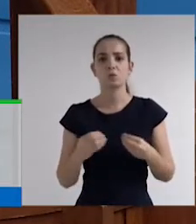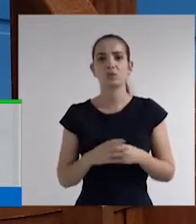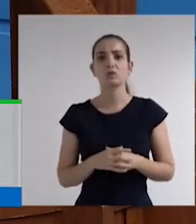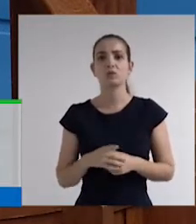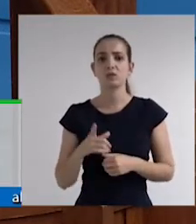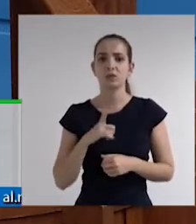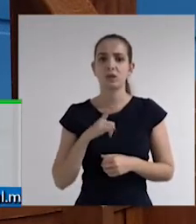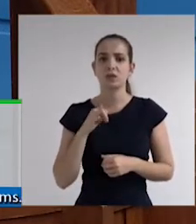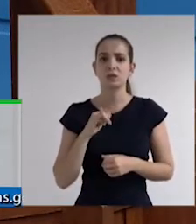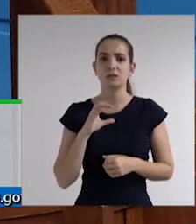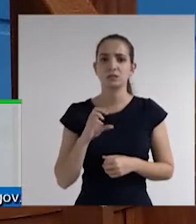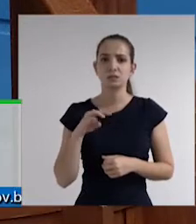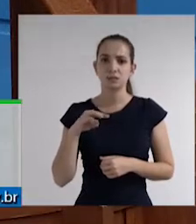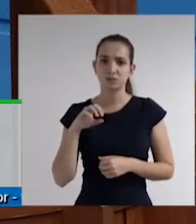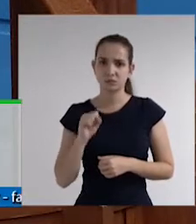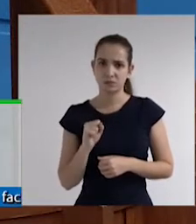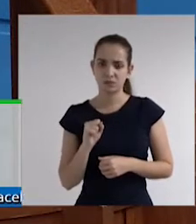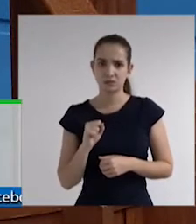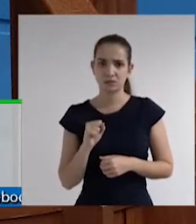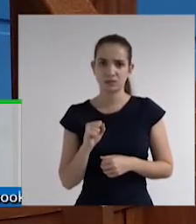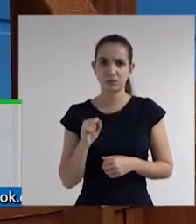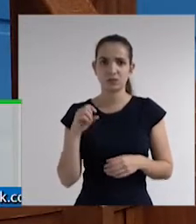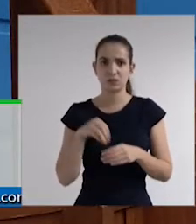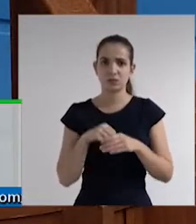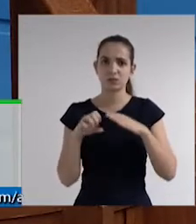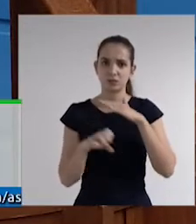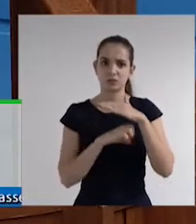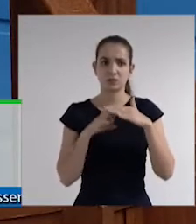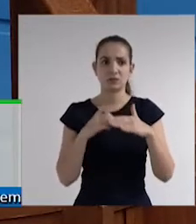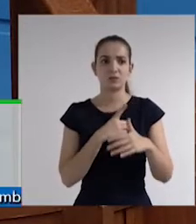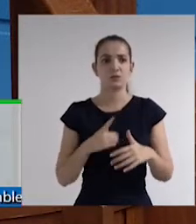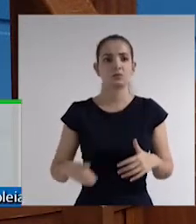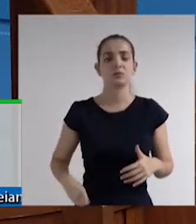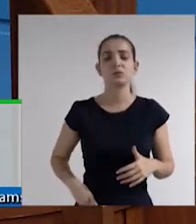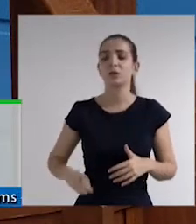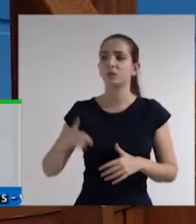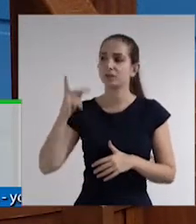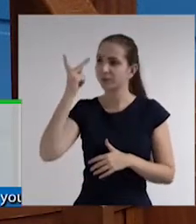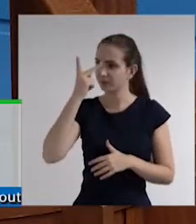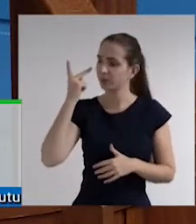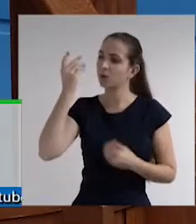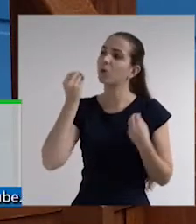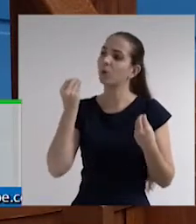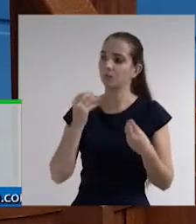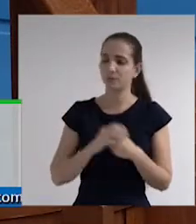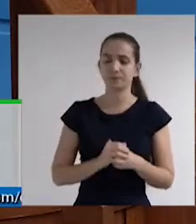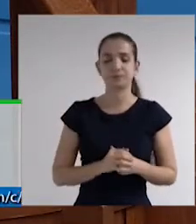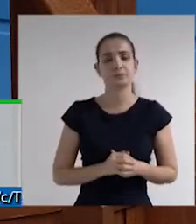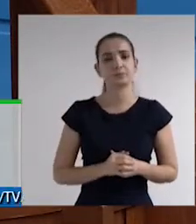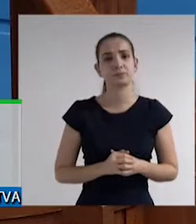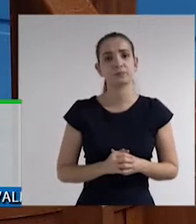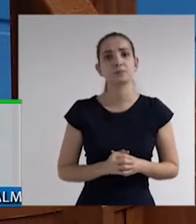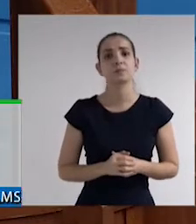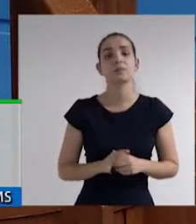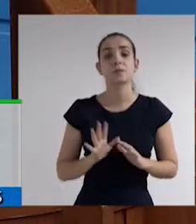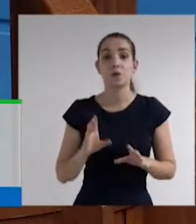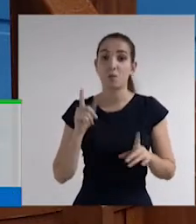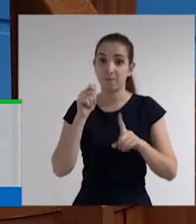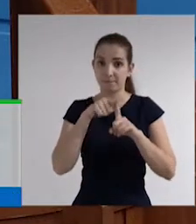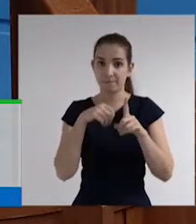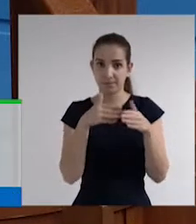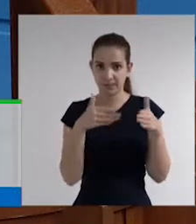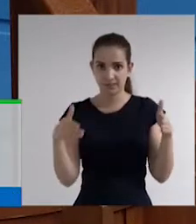apurado o ICMS a pagar das empresas, ilustre deputado Maurício Picarelli? Como é que é apurado isso? Dentro do mês, o